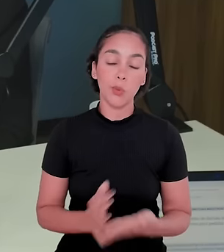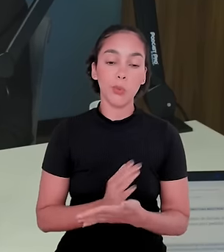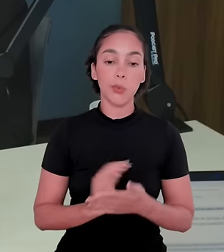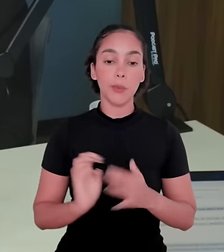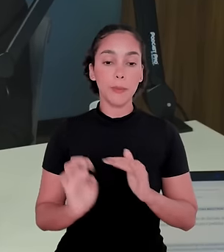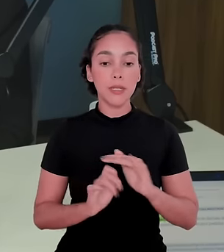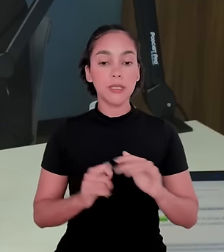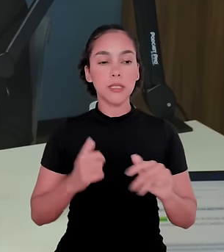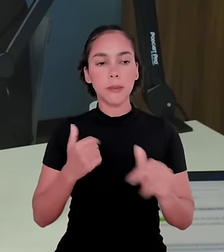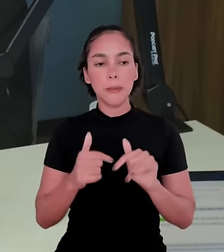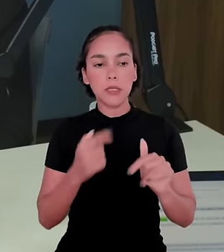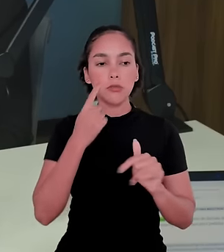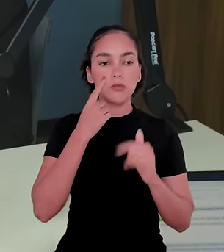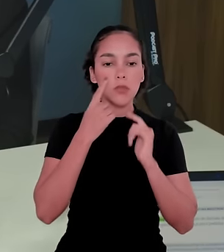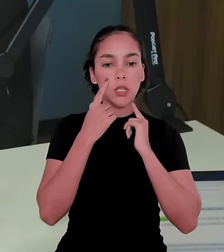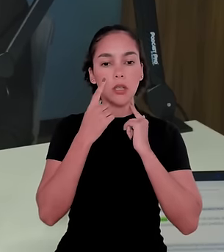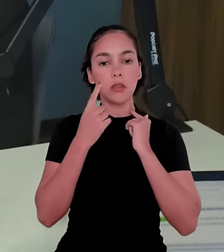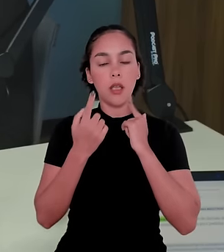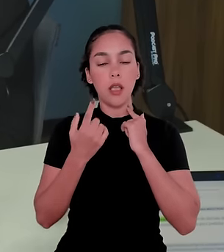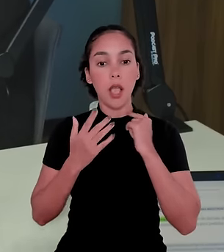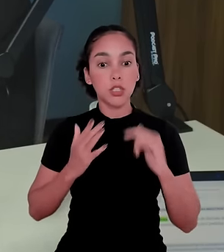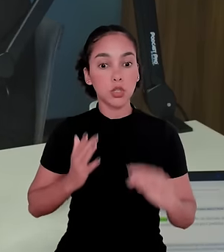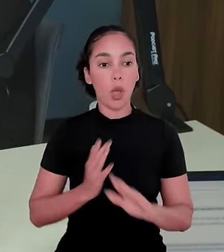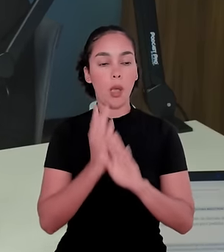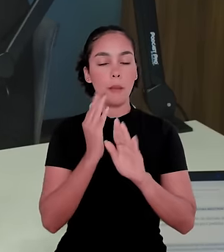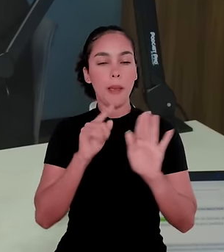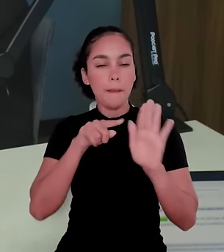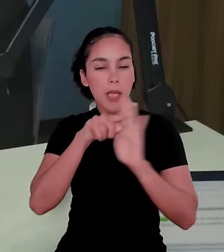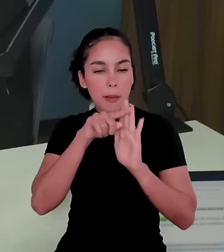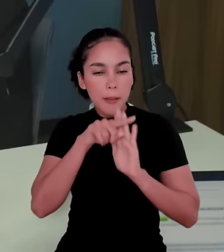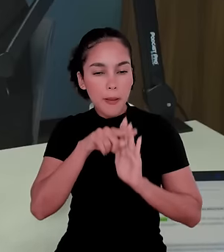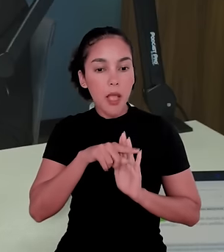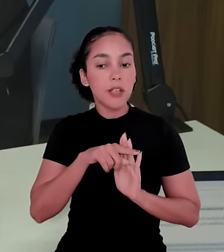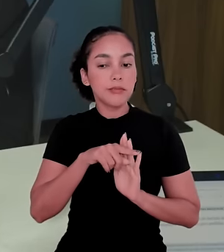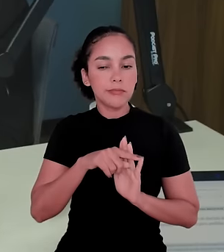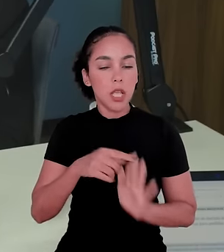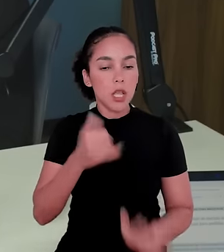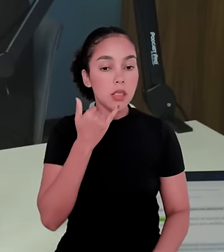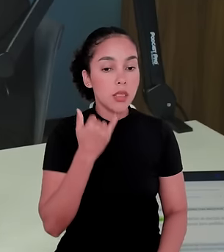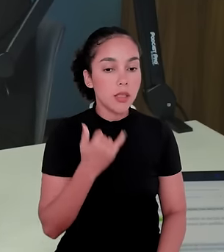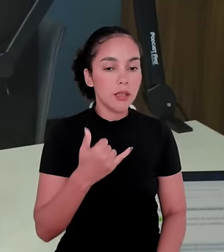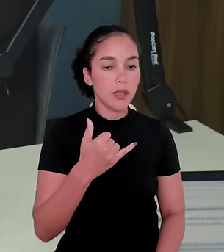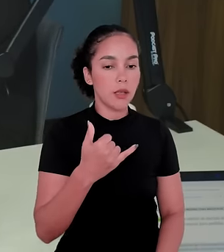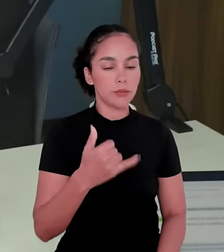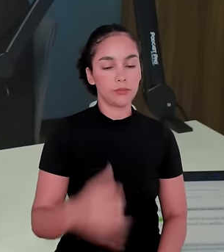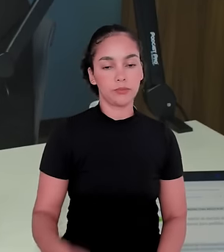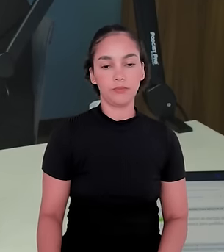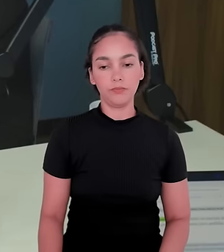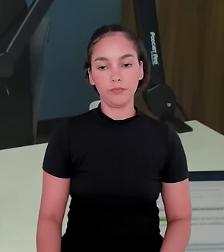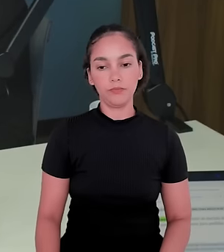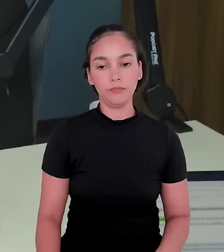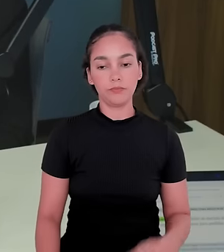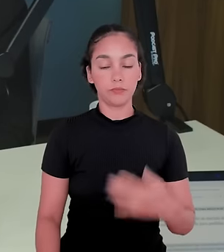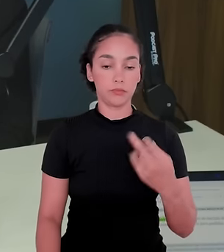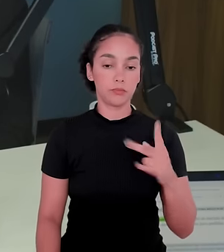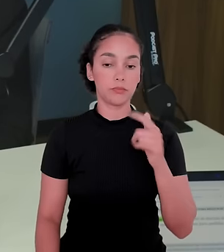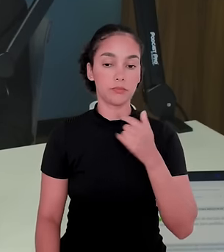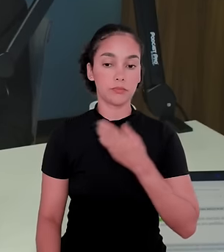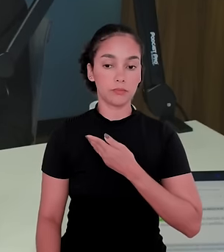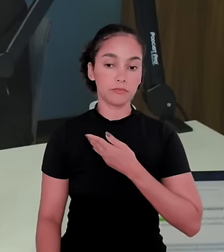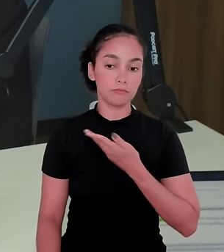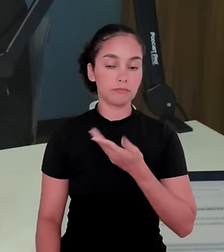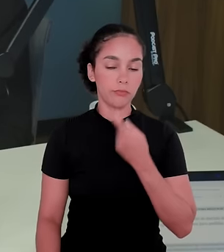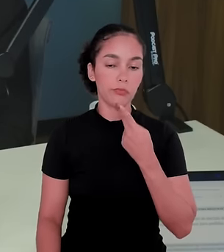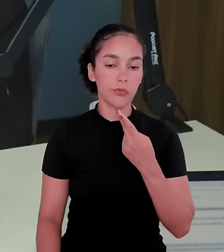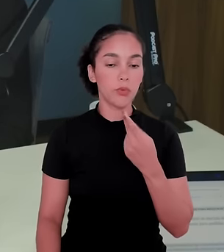trabalham com isso descobrem ou e elas pesquisam e elas ligam né no caso específico que você tá contando a